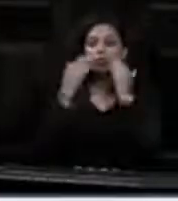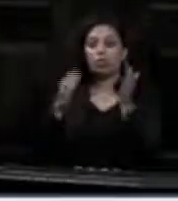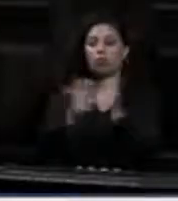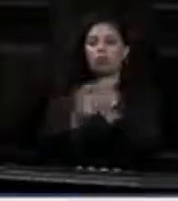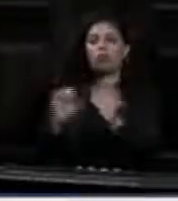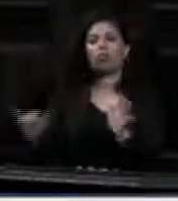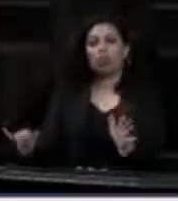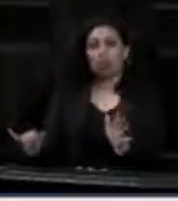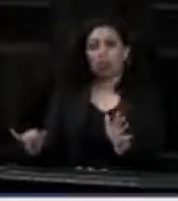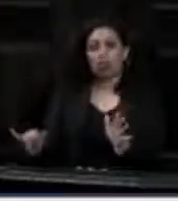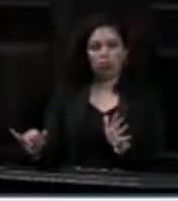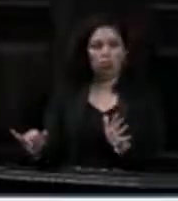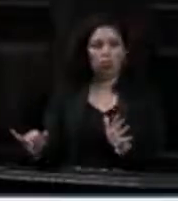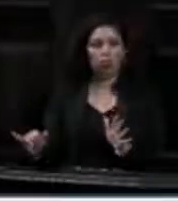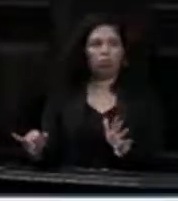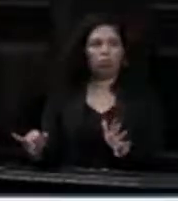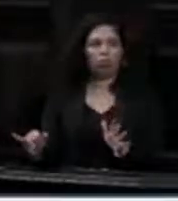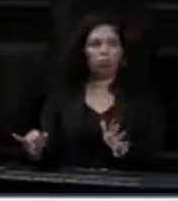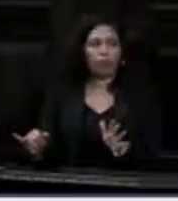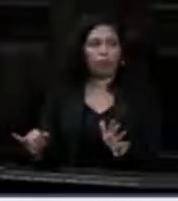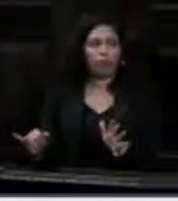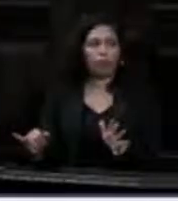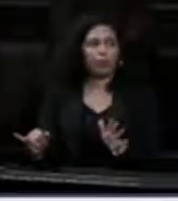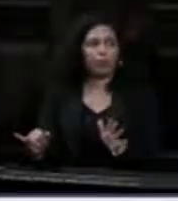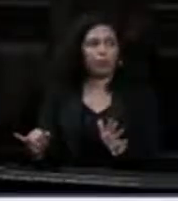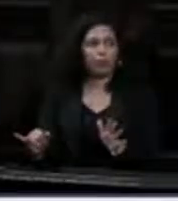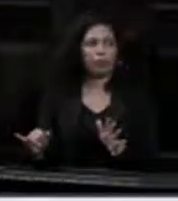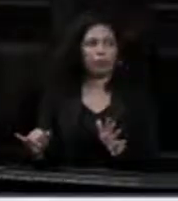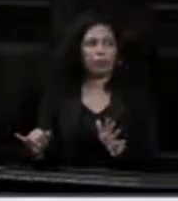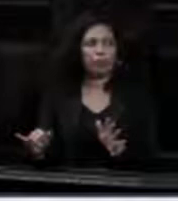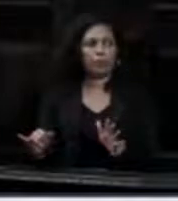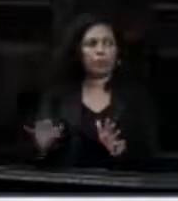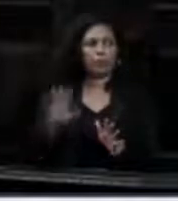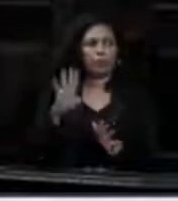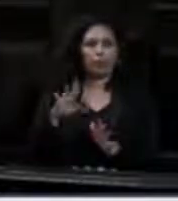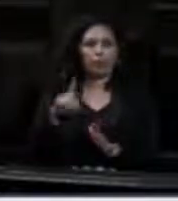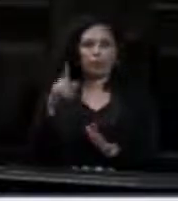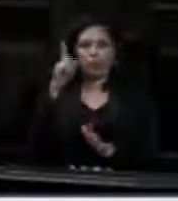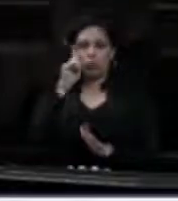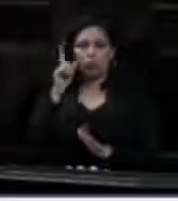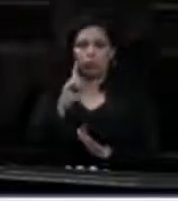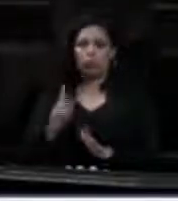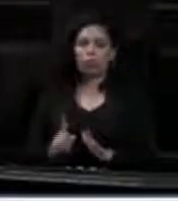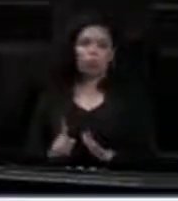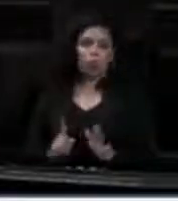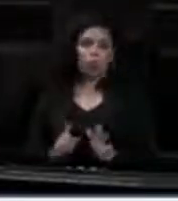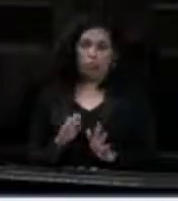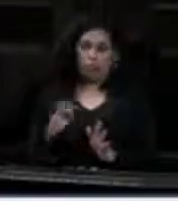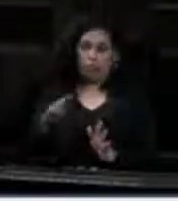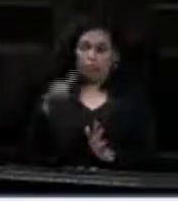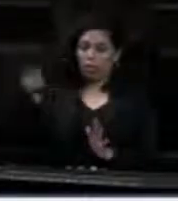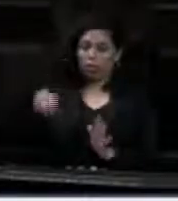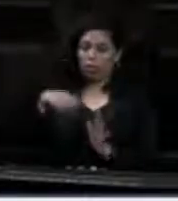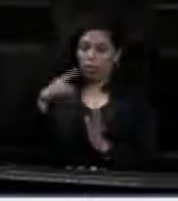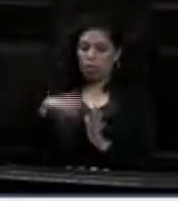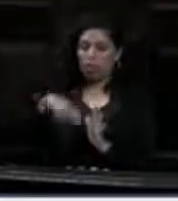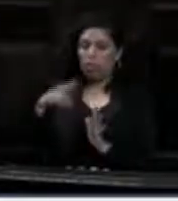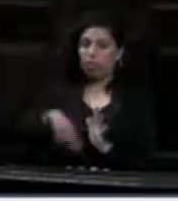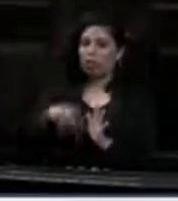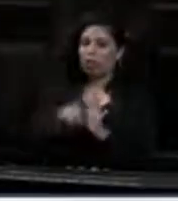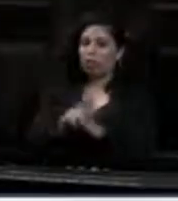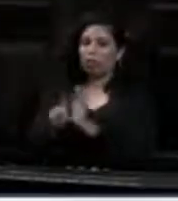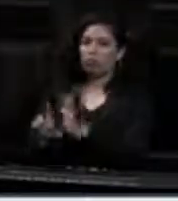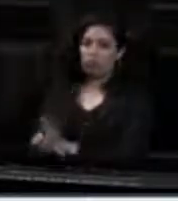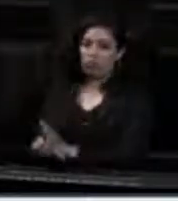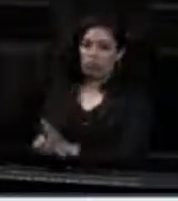Inclusive, eu não sei se o produtor da matéria teve a possibilidade de ler a justificativa do projeto. É uma justificativa de quase